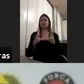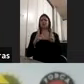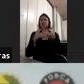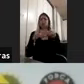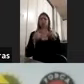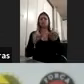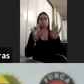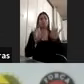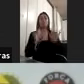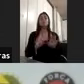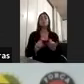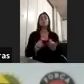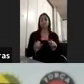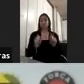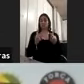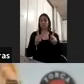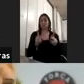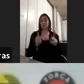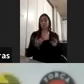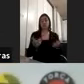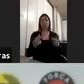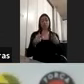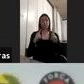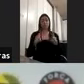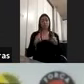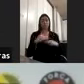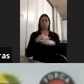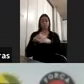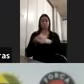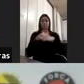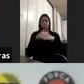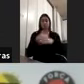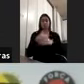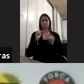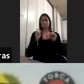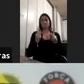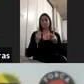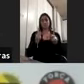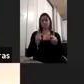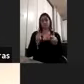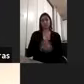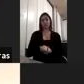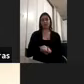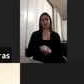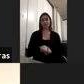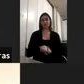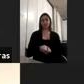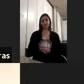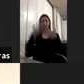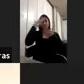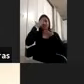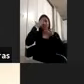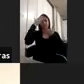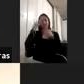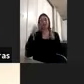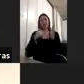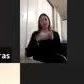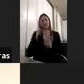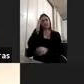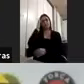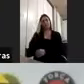Querido, nos encontramos às 14 horas, direto, lá da porta de fábrica da Renault, tá? Tá bom, Gilson. Muito obrigado. Porque,